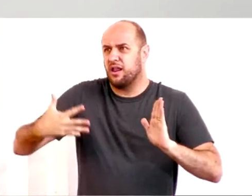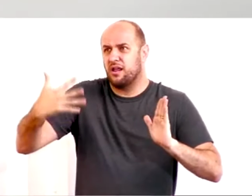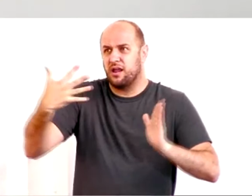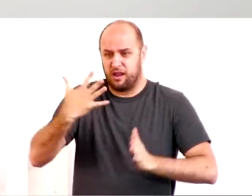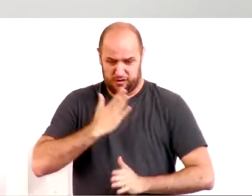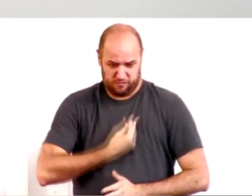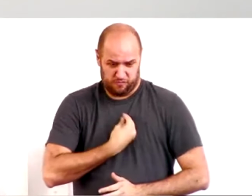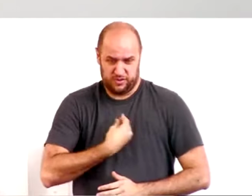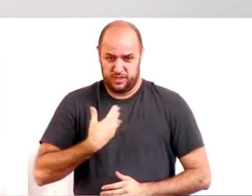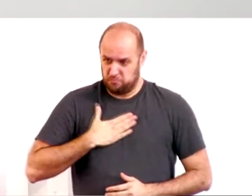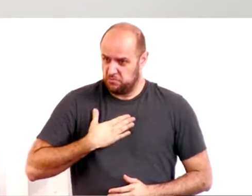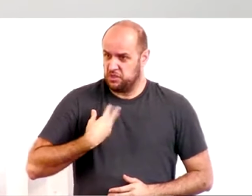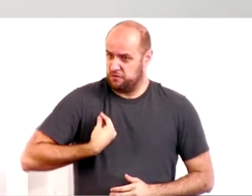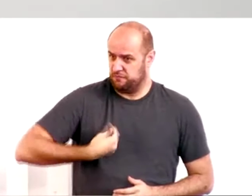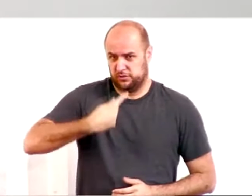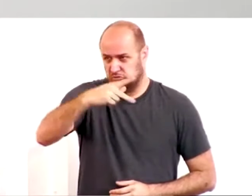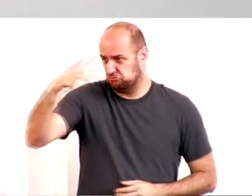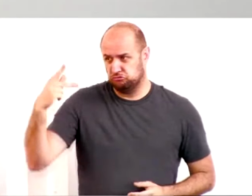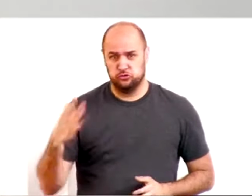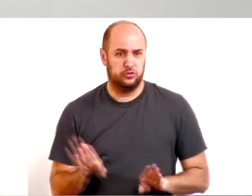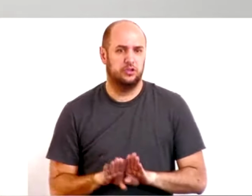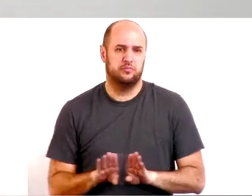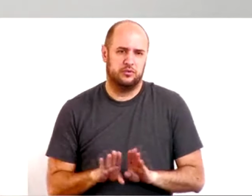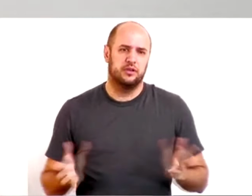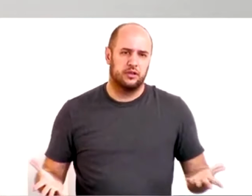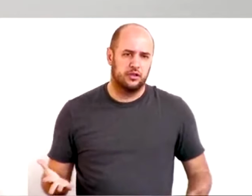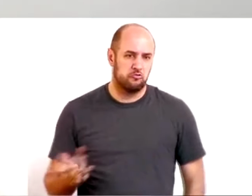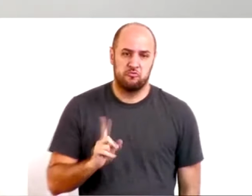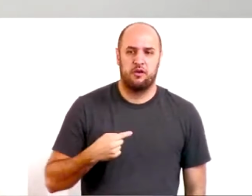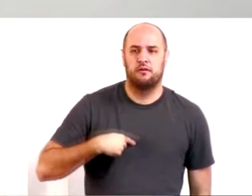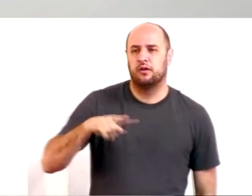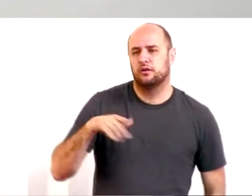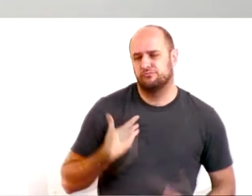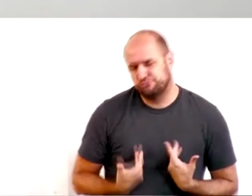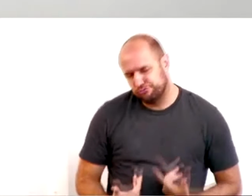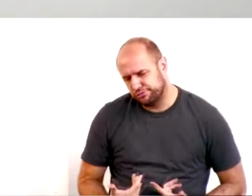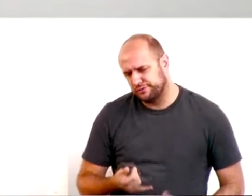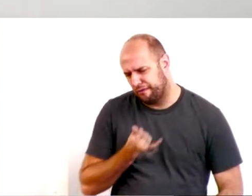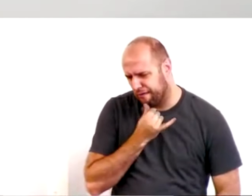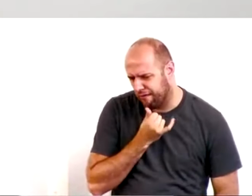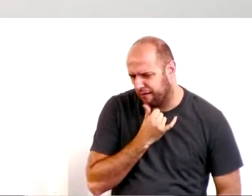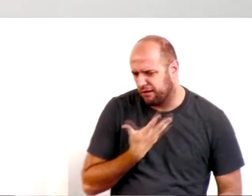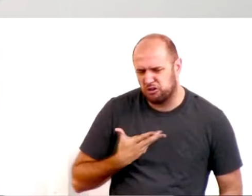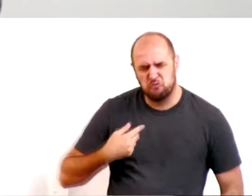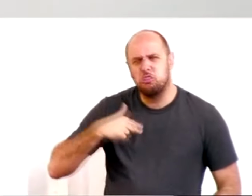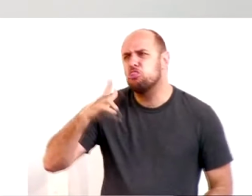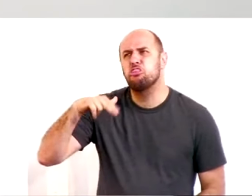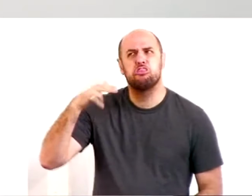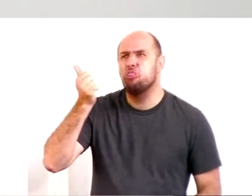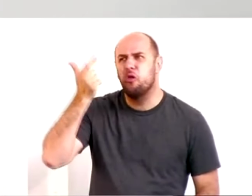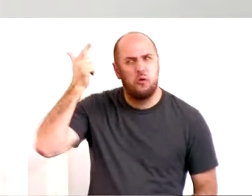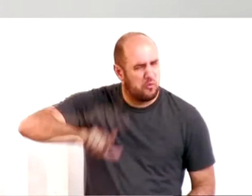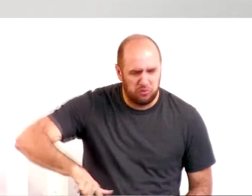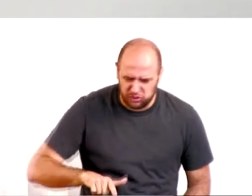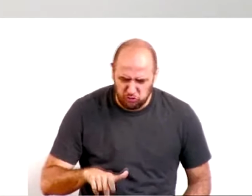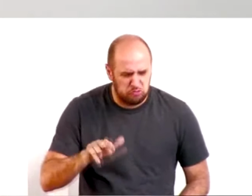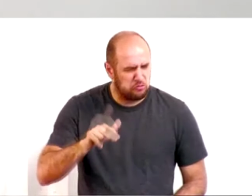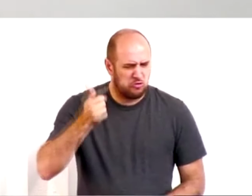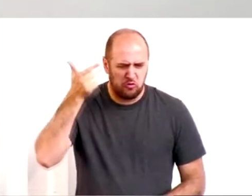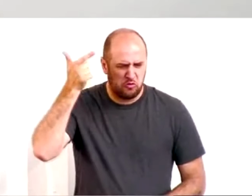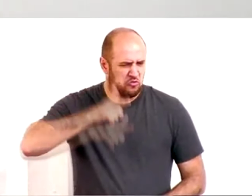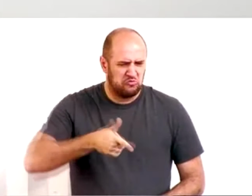sua vida. Falo isso para que nós não saiamos daqui desanimados, dizendo: jamais alcançaremos